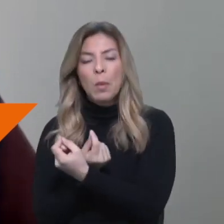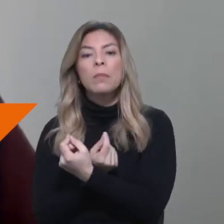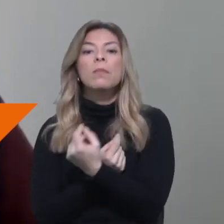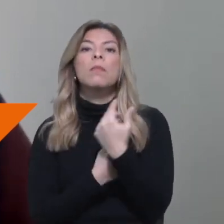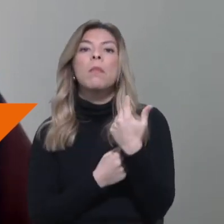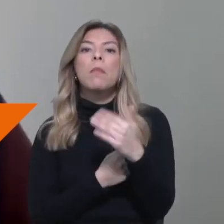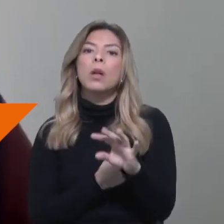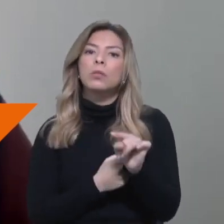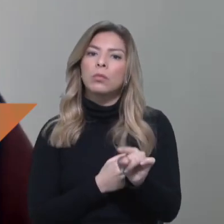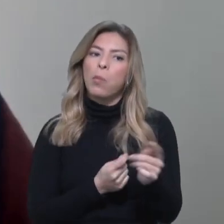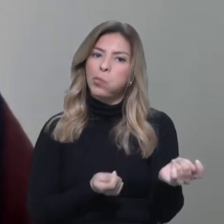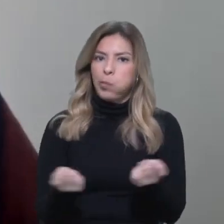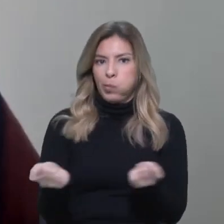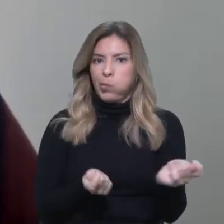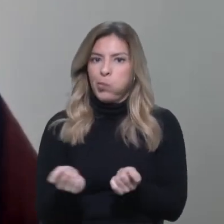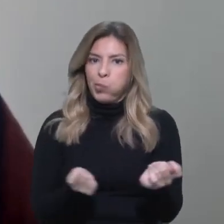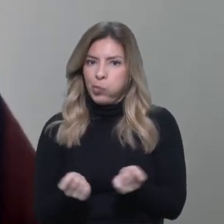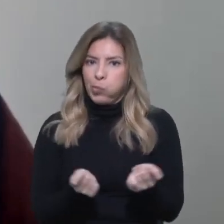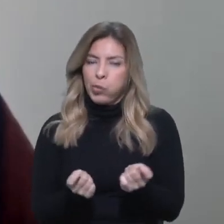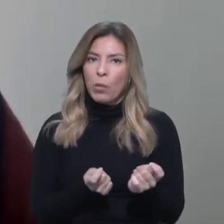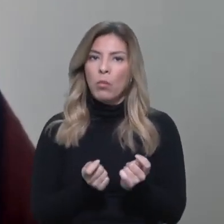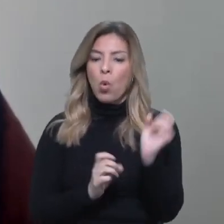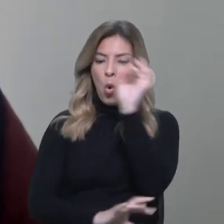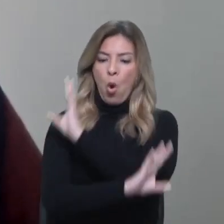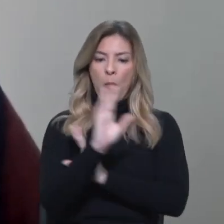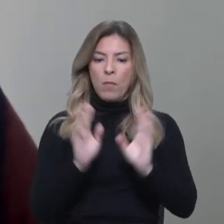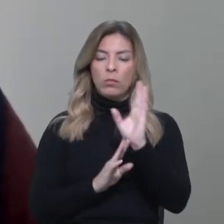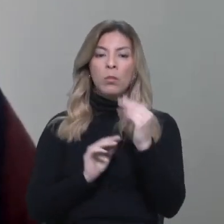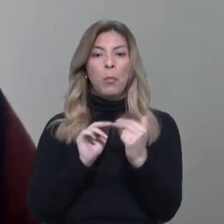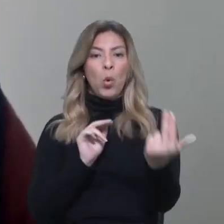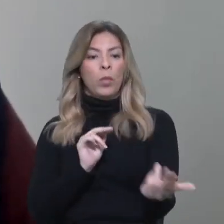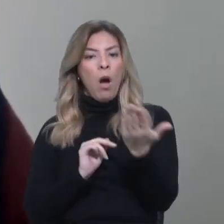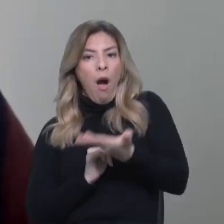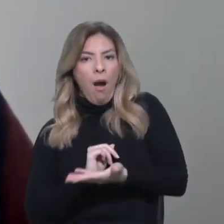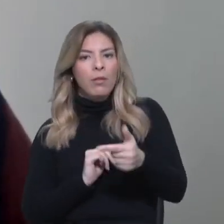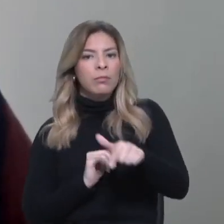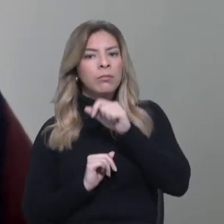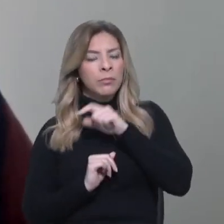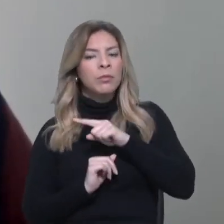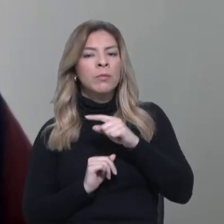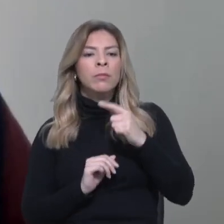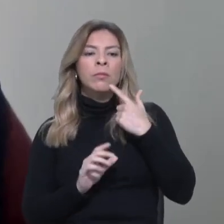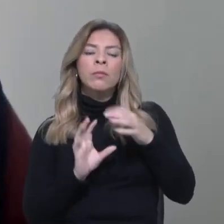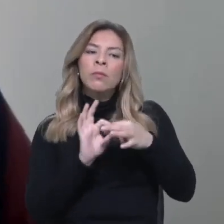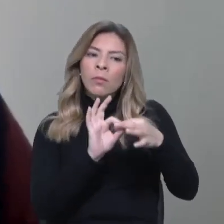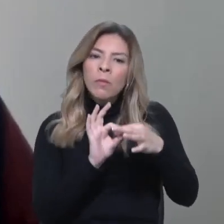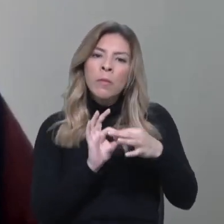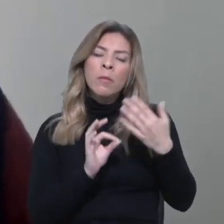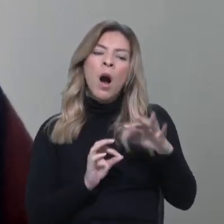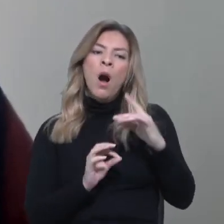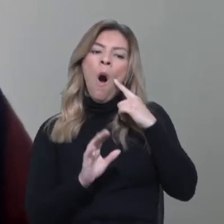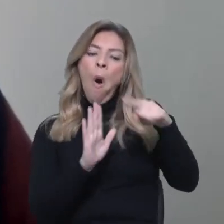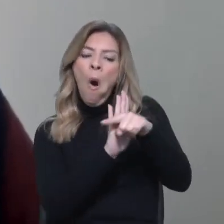natureza mediadora da Europa pode emergir neste momento. Mas para isso é Uhum. preciso um conjunto de lideranças. E chama a tua